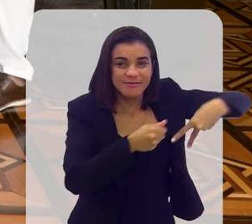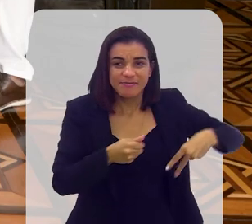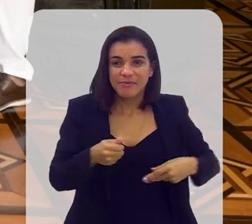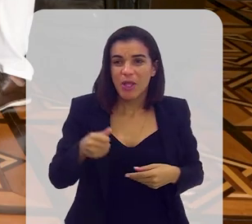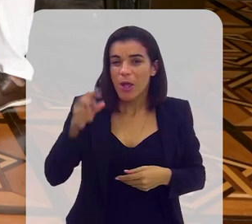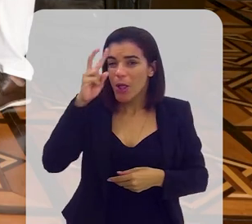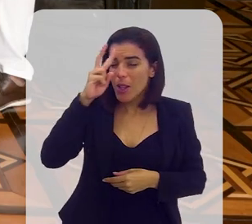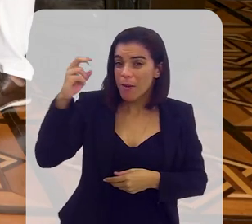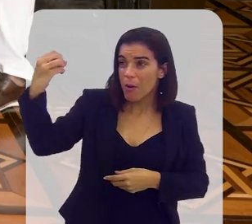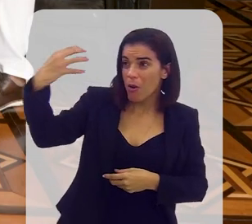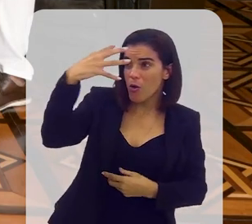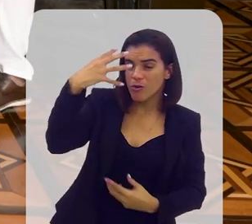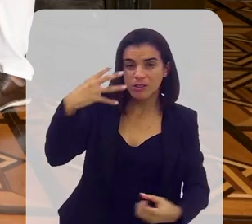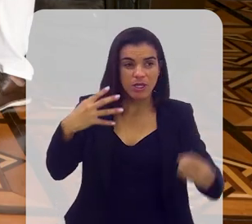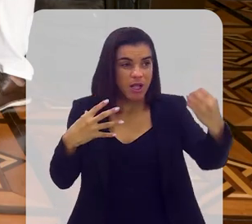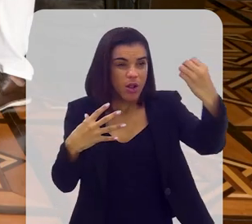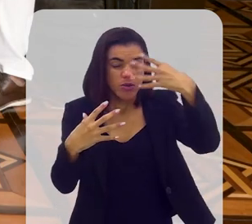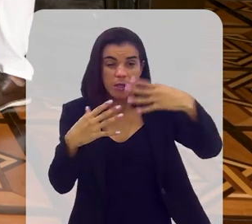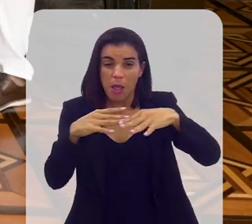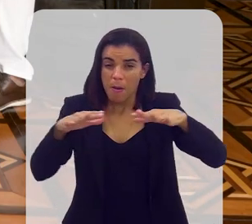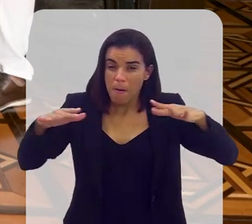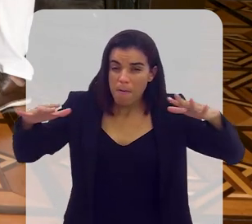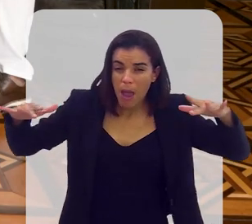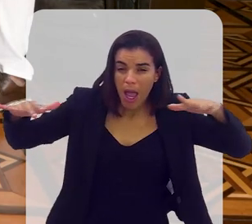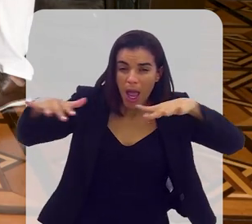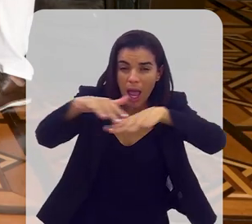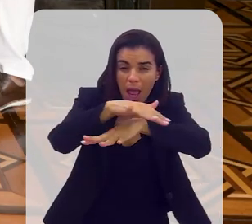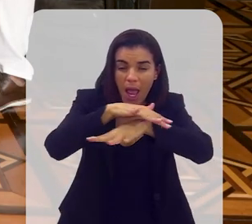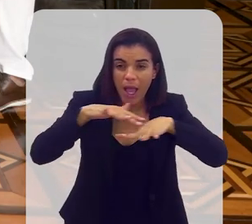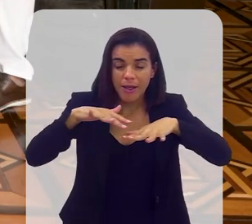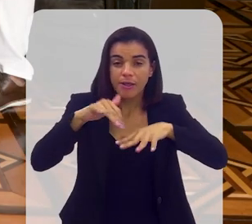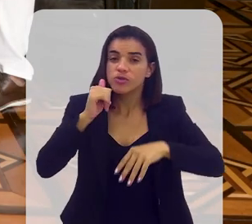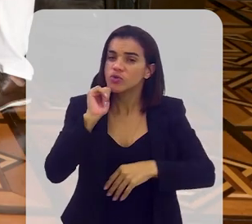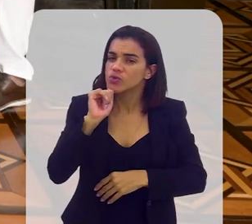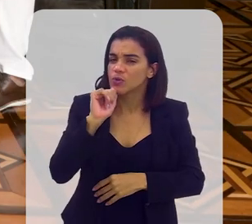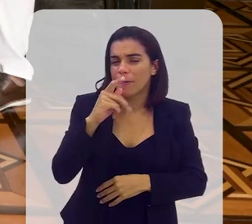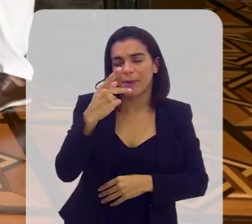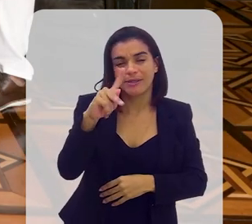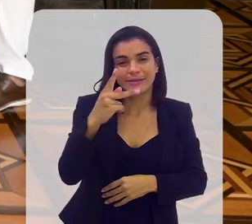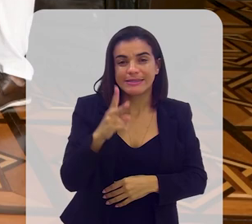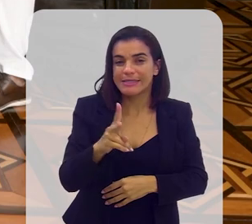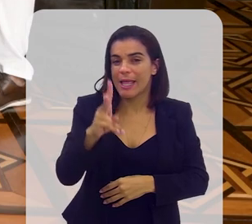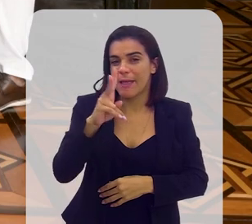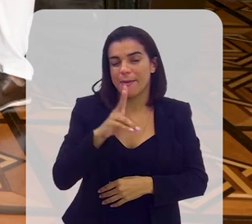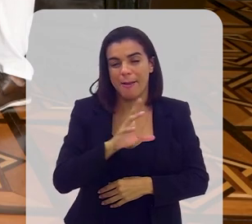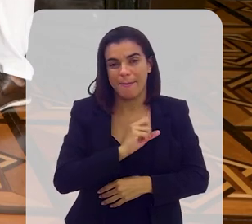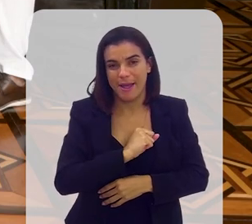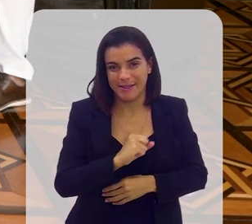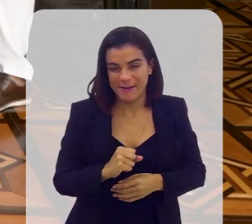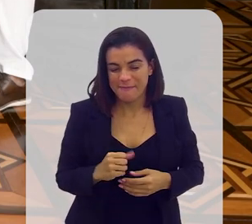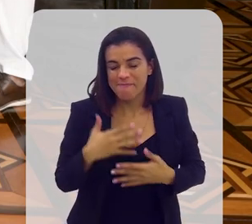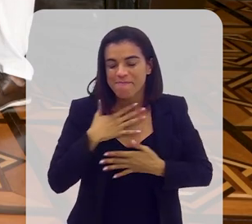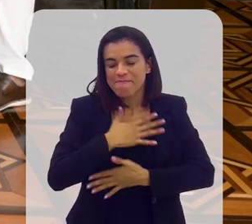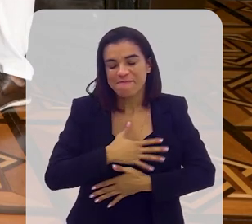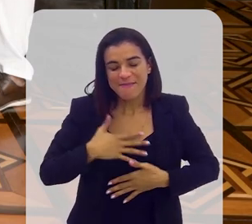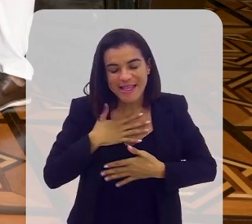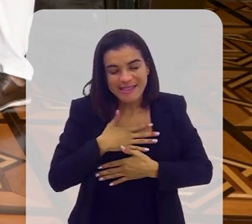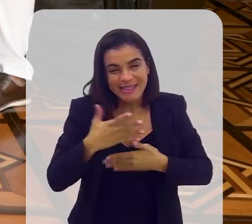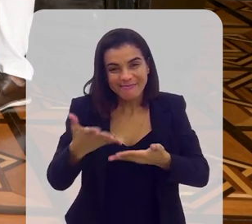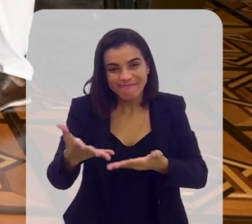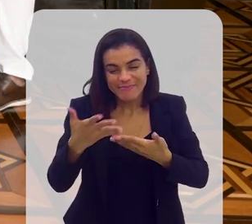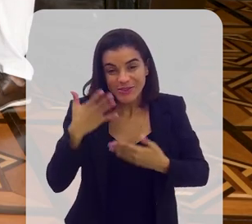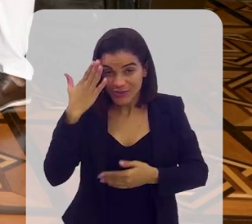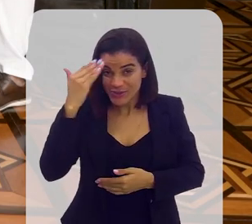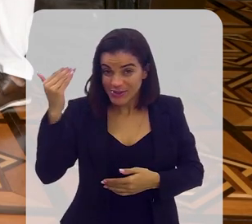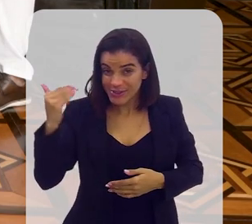tipo, daquelas luzes e muita gente, assim. Muita gente. Sua mãe sempre foi muito amada. Prazer em tê-la aqui no programa. Prazer todo